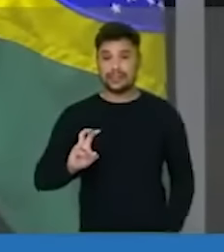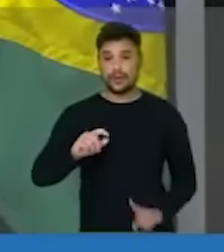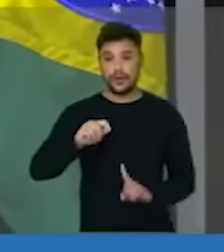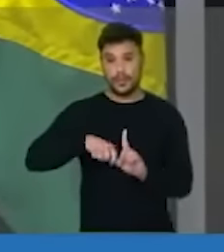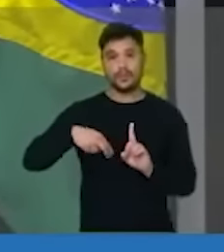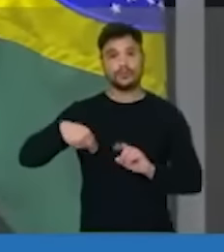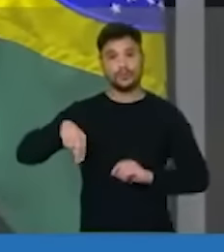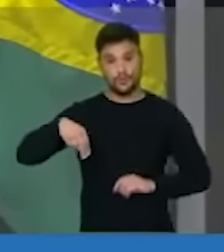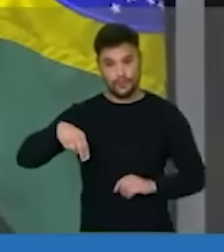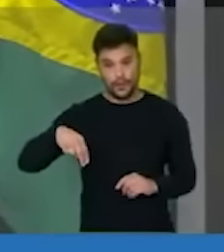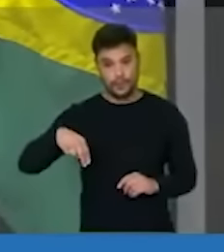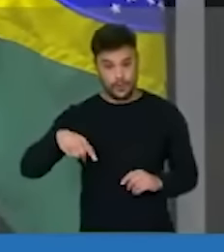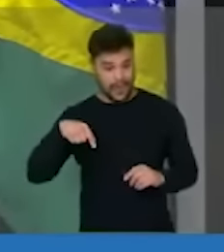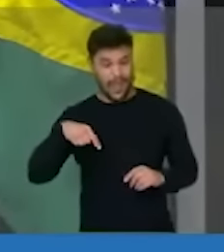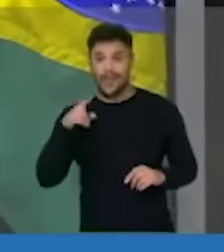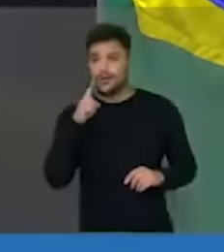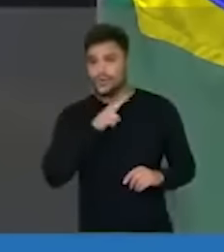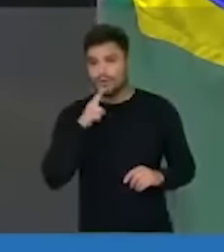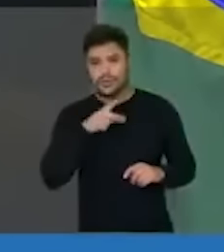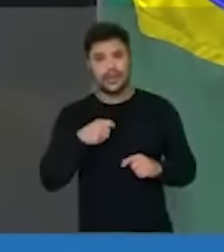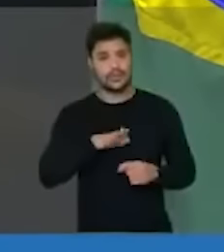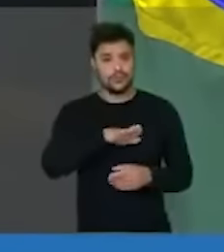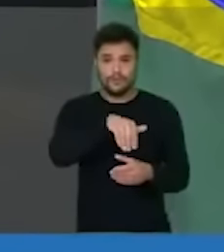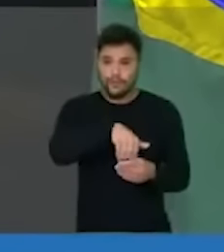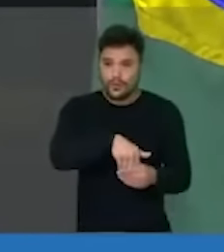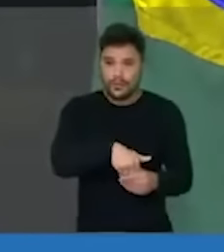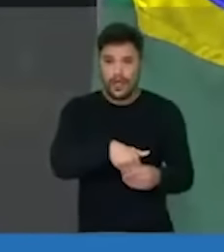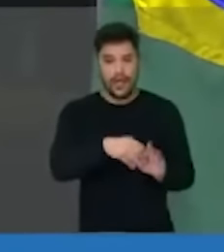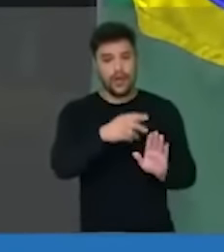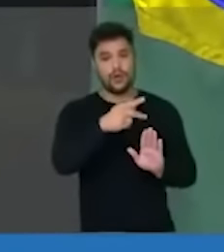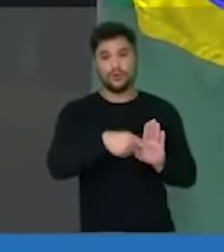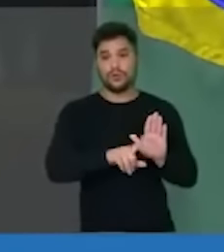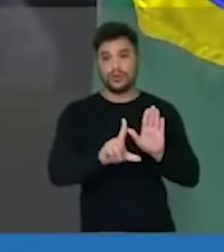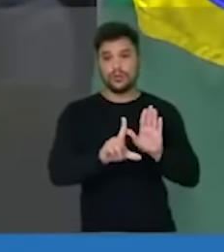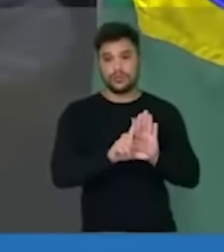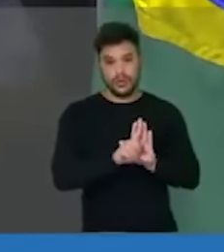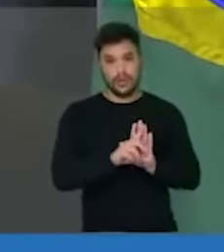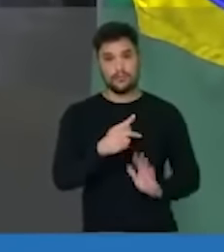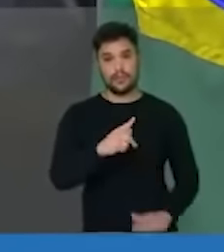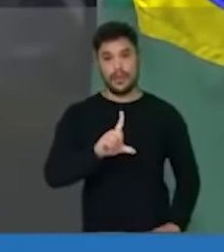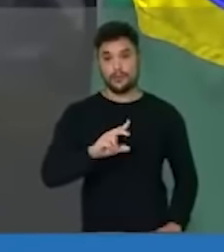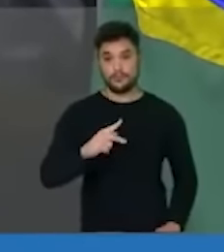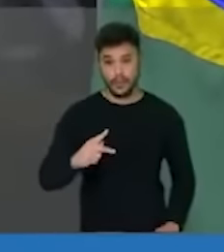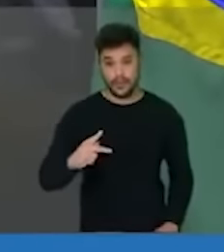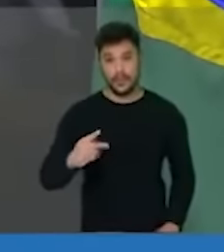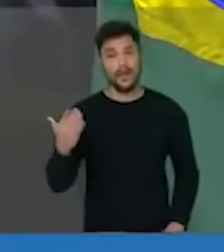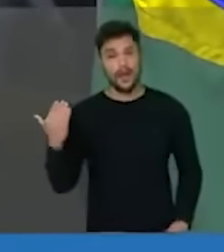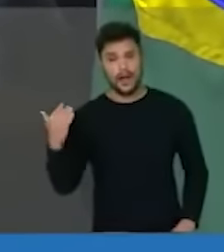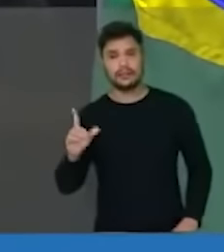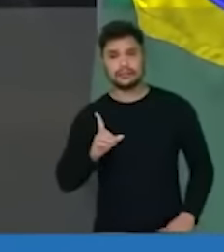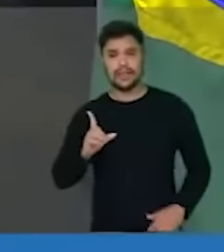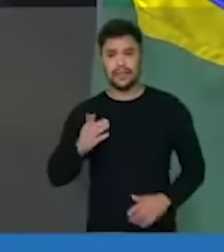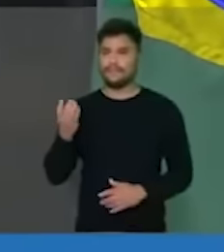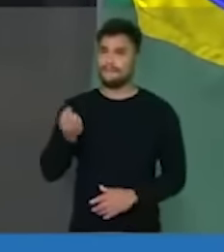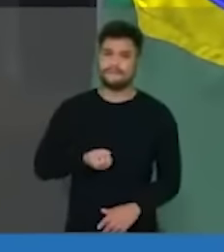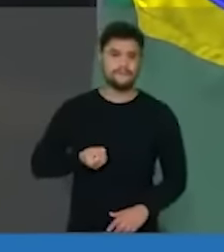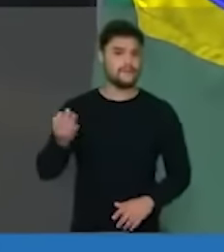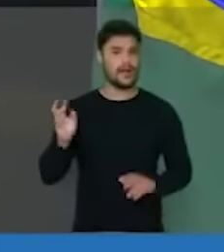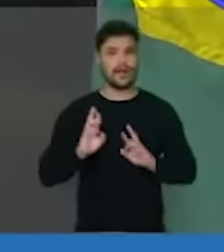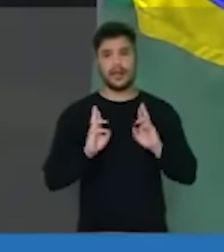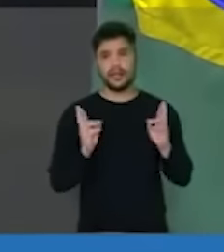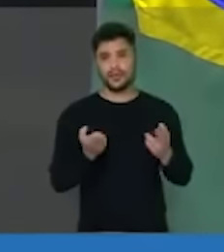novembro e é urgente que a gente possa votar esse PLP, que é fruto de uma série de reuniões que envolveu